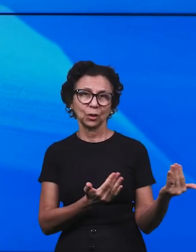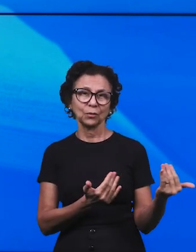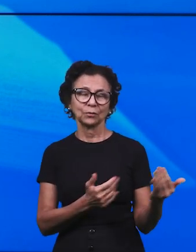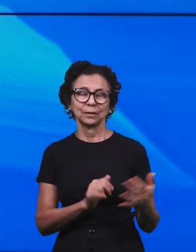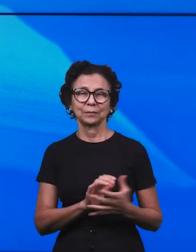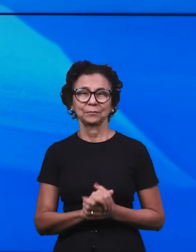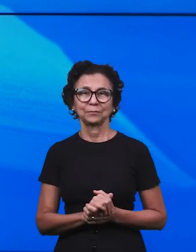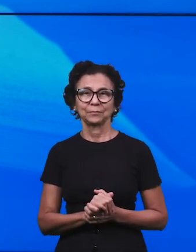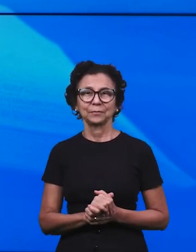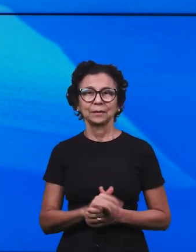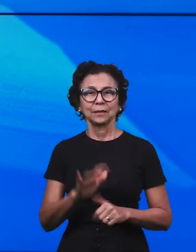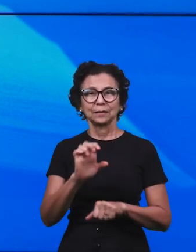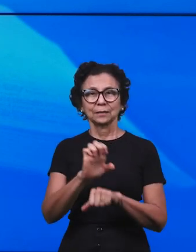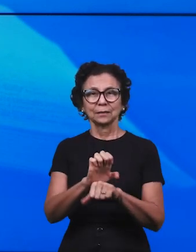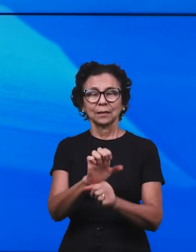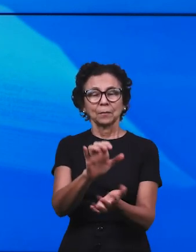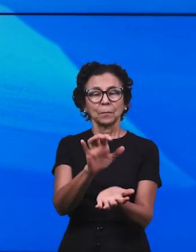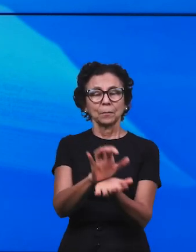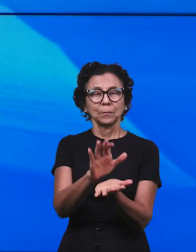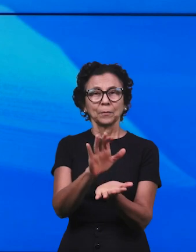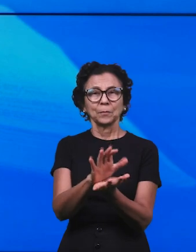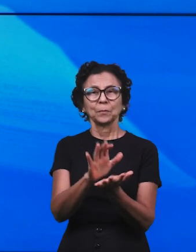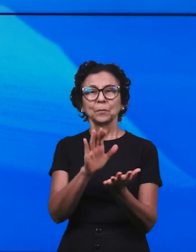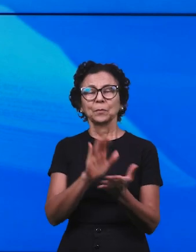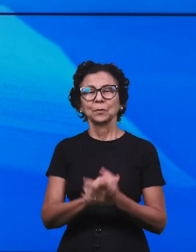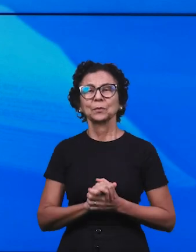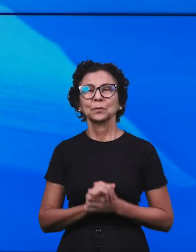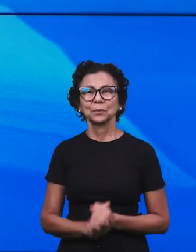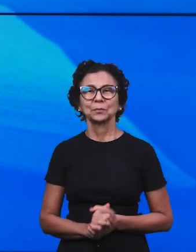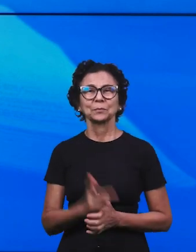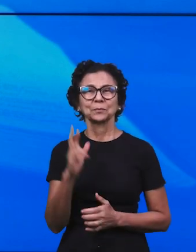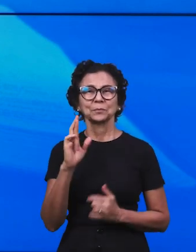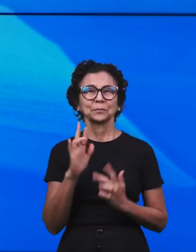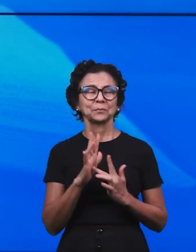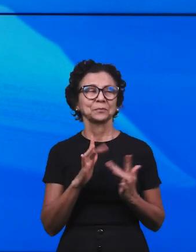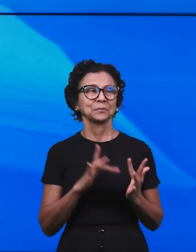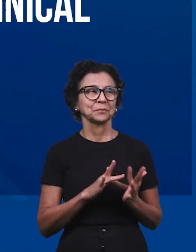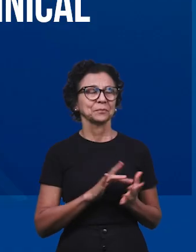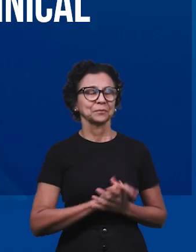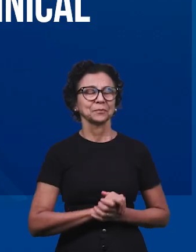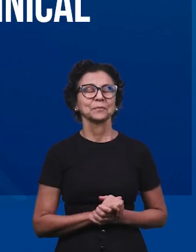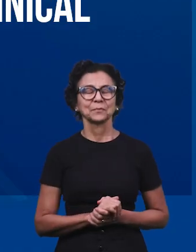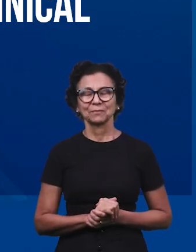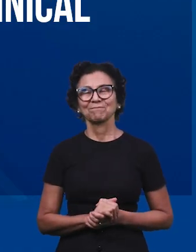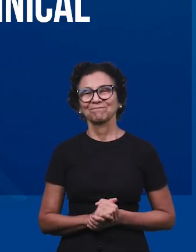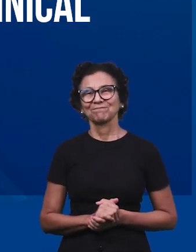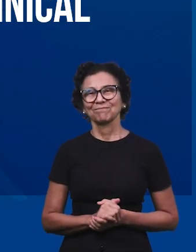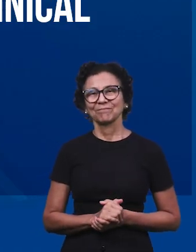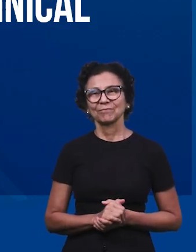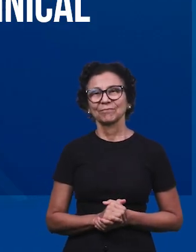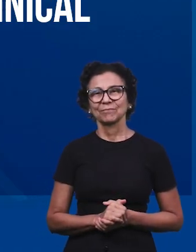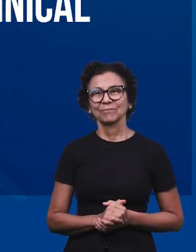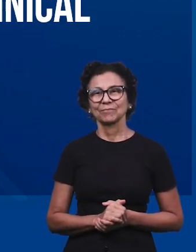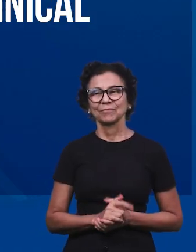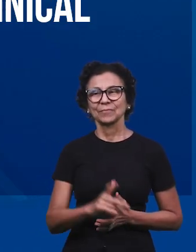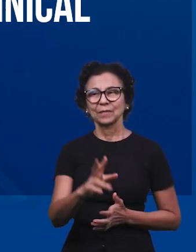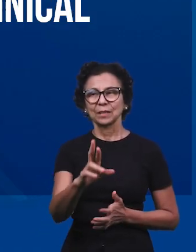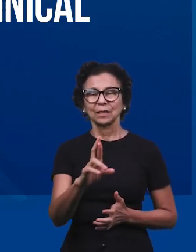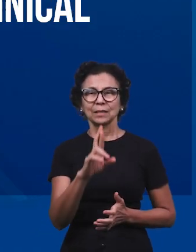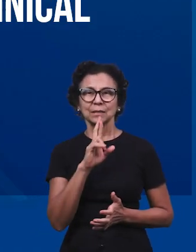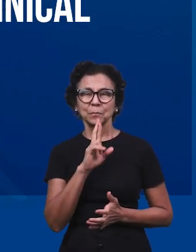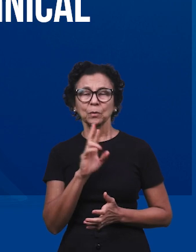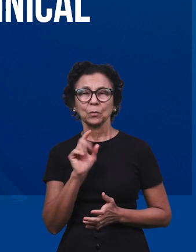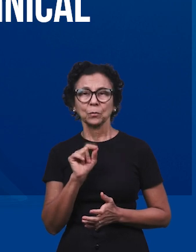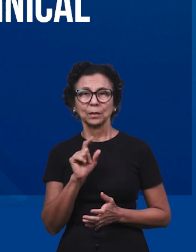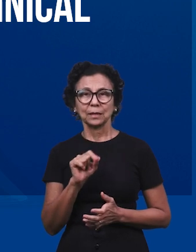em Recife, no estado de Pernambuco. Silvester, a paz do Senhor, meu irmão. Resposta à pergunta 1. Nós vemos